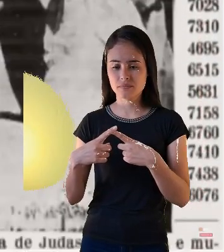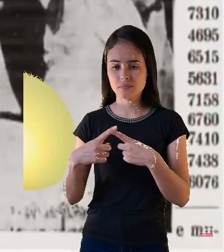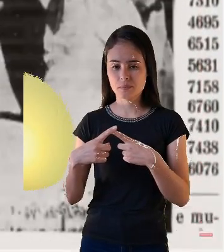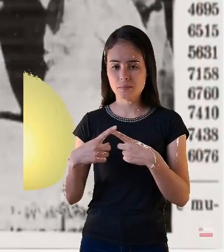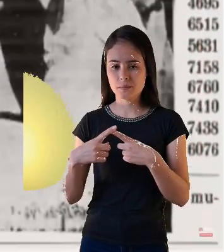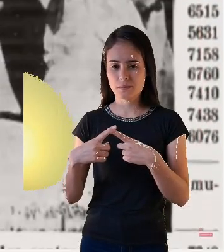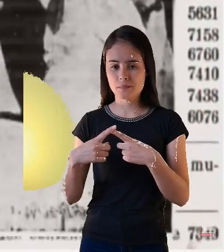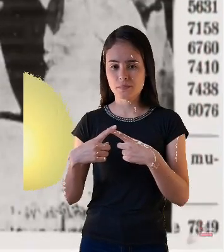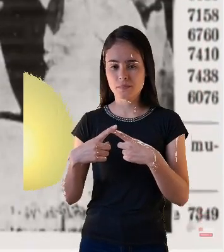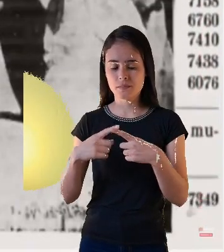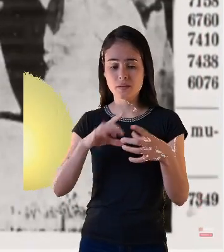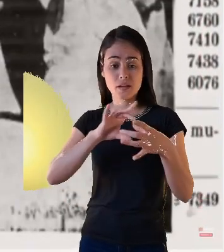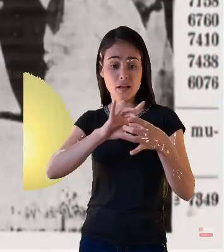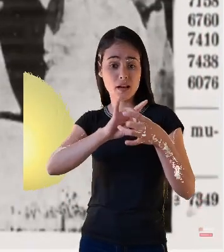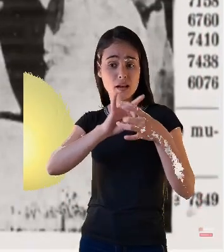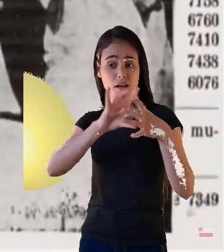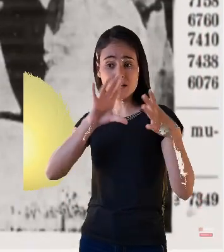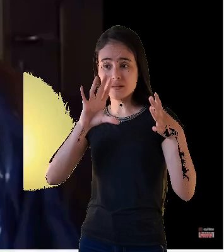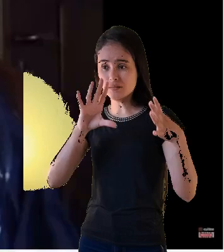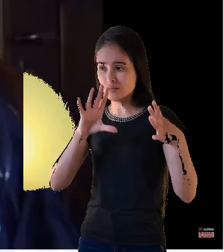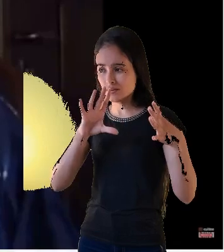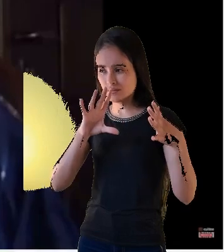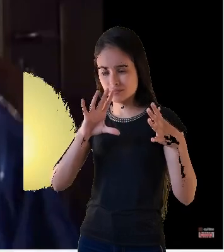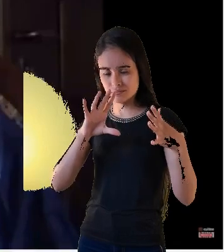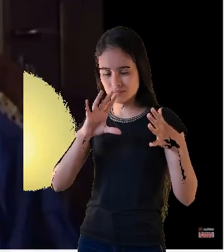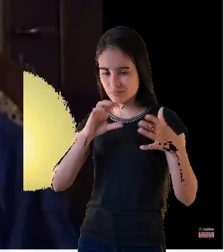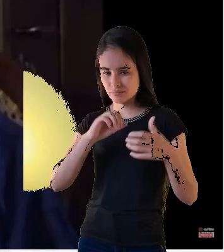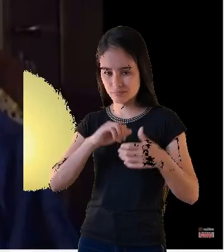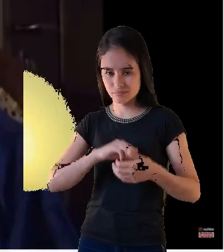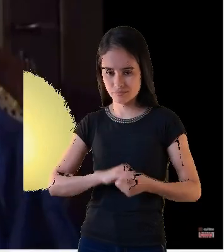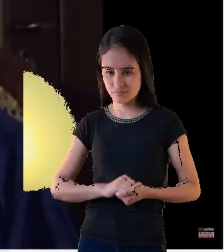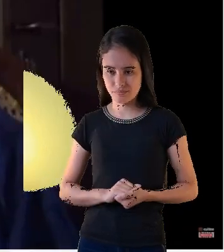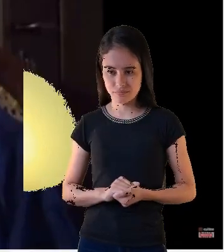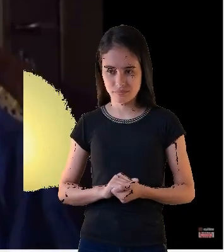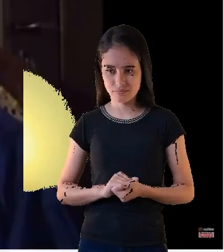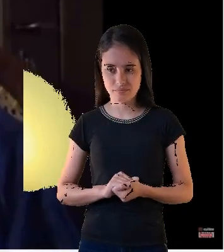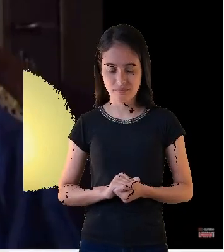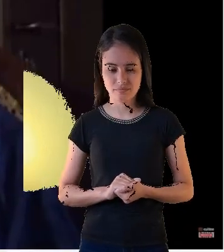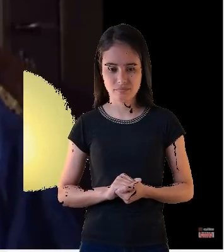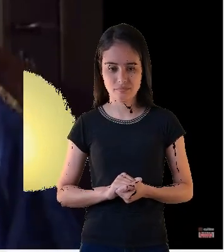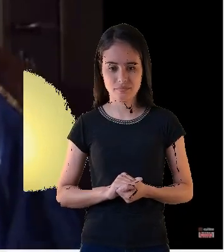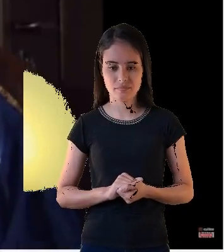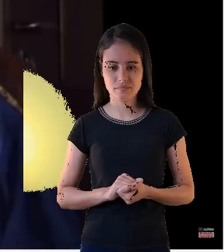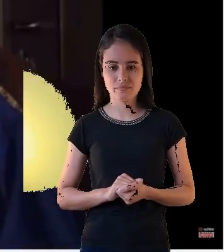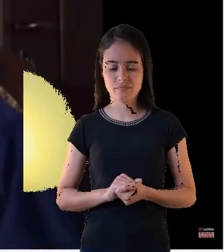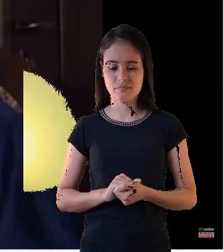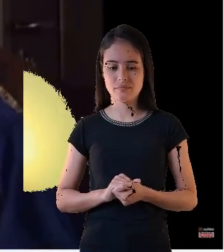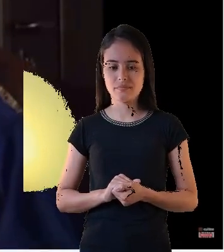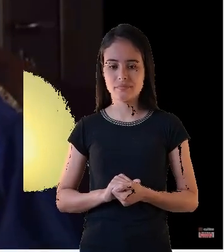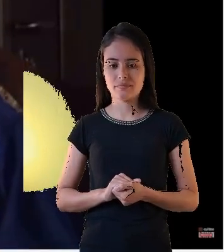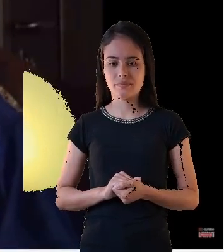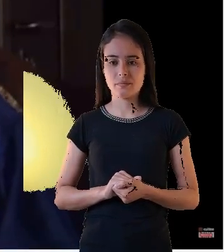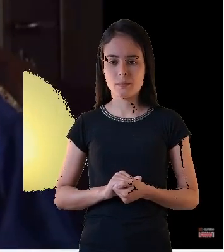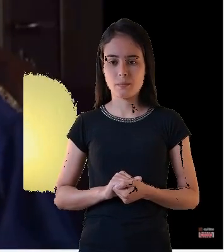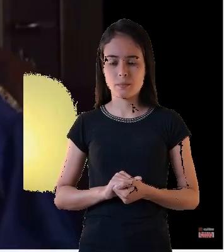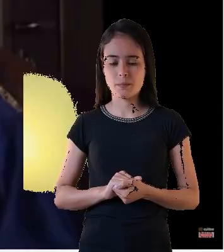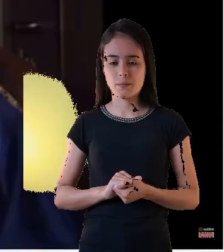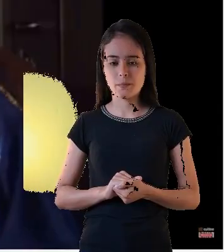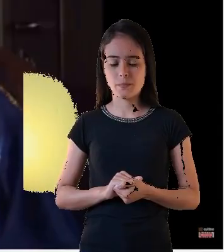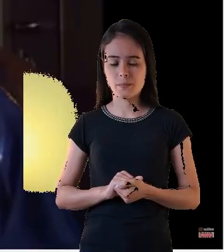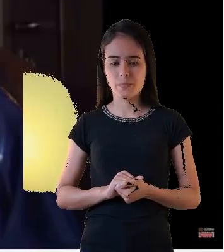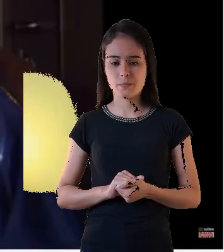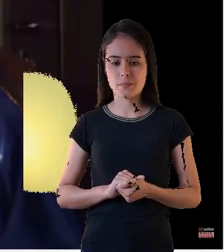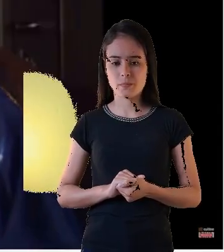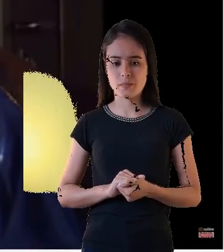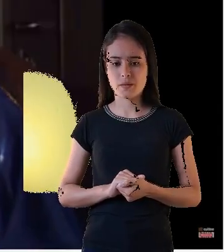o recurso, mas eu me lembro do juiz. Mandou soltar na mesma hora. É um absurdo, nem